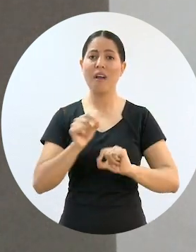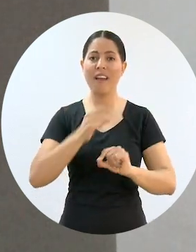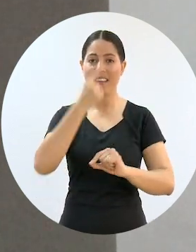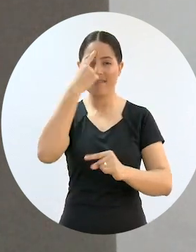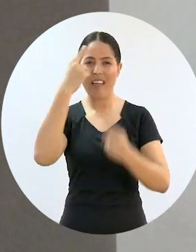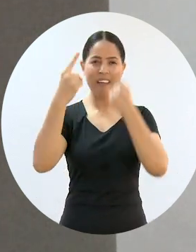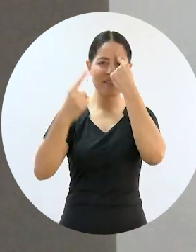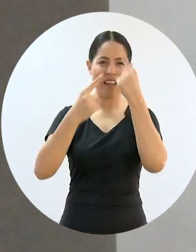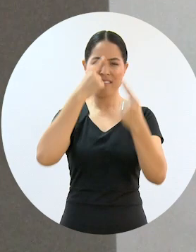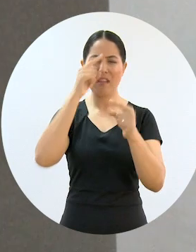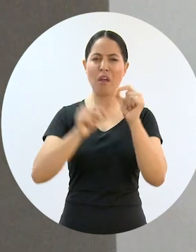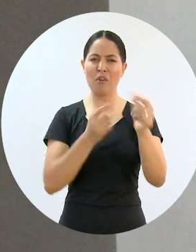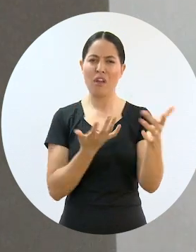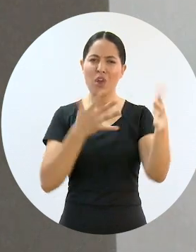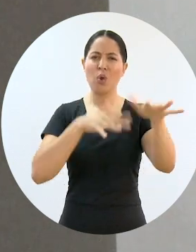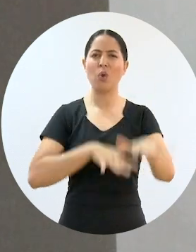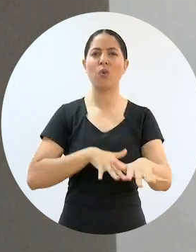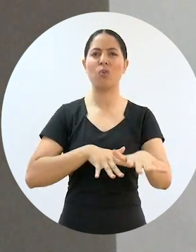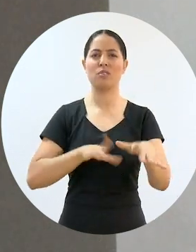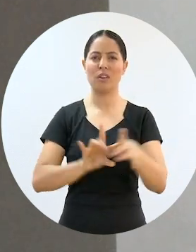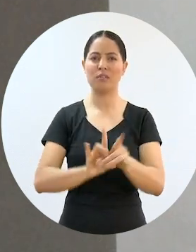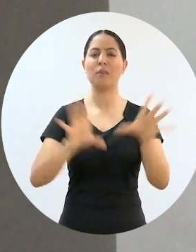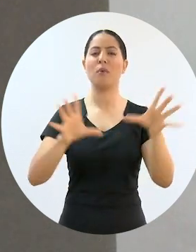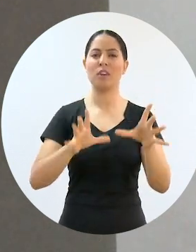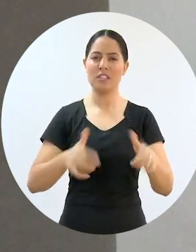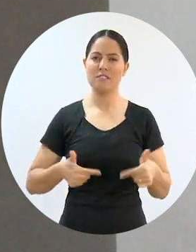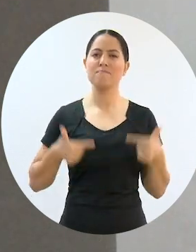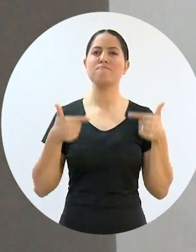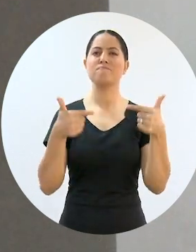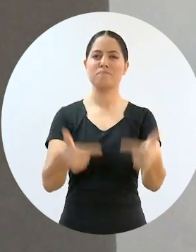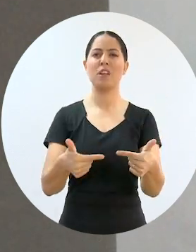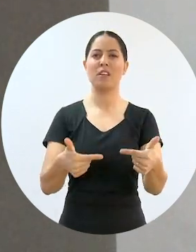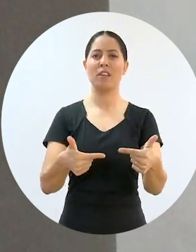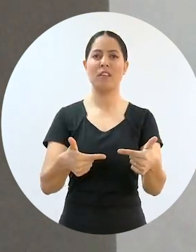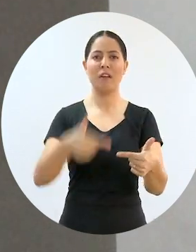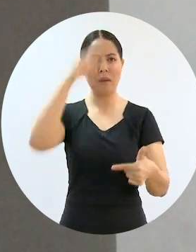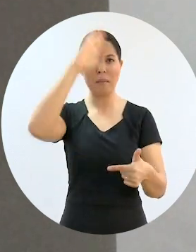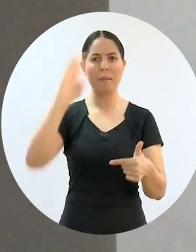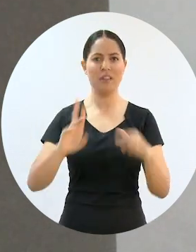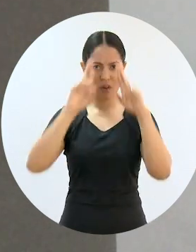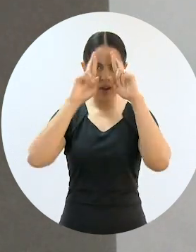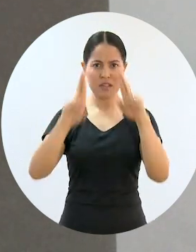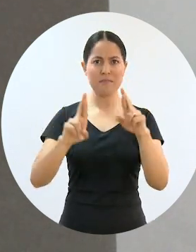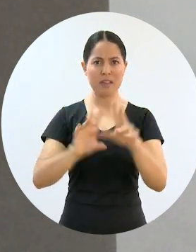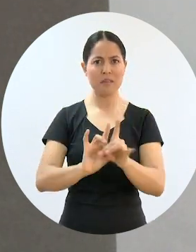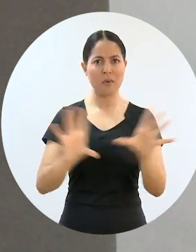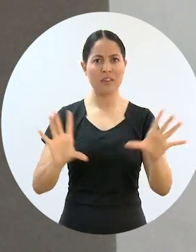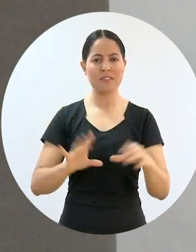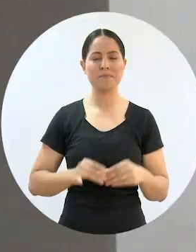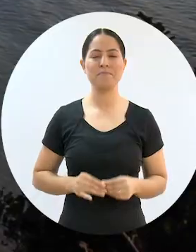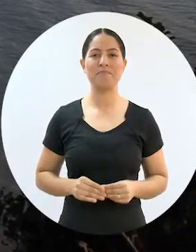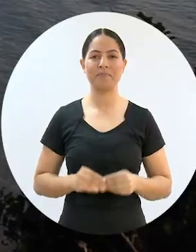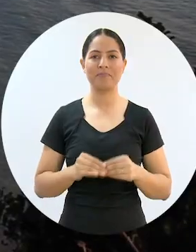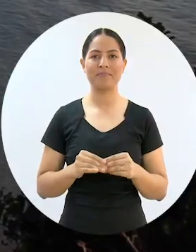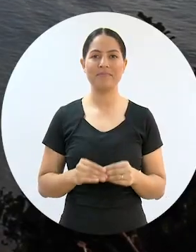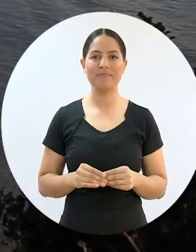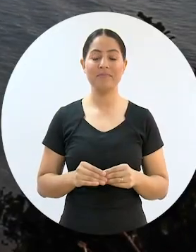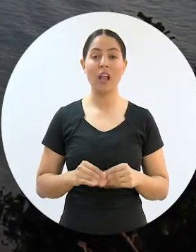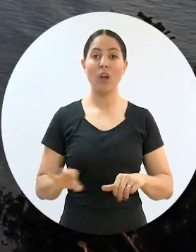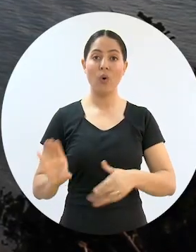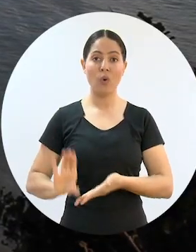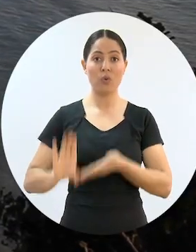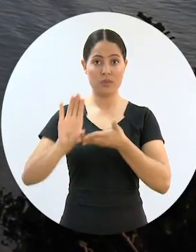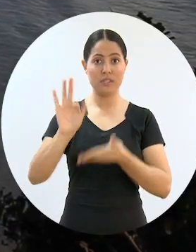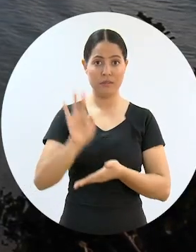exército a serviço de uma ideia da inclusão através da democracia, do respeito ao Estado democrático de direito. O